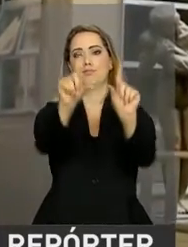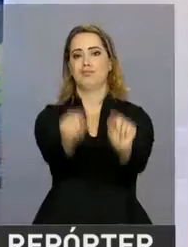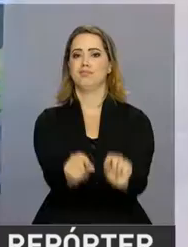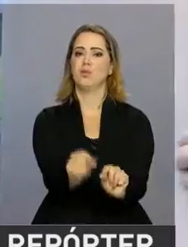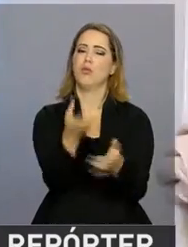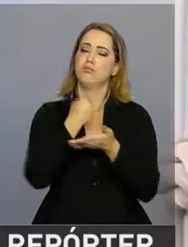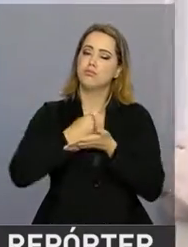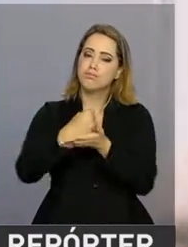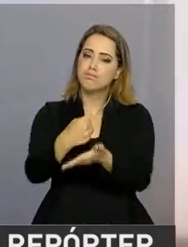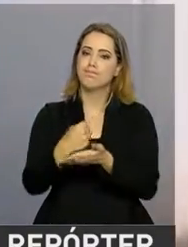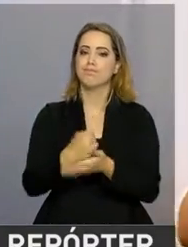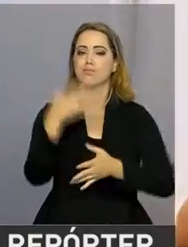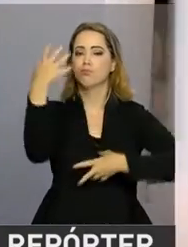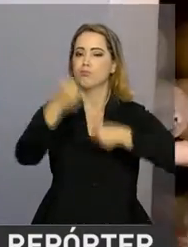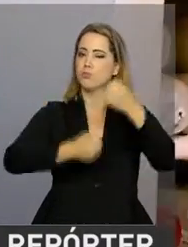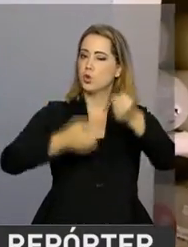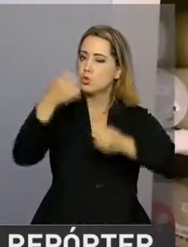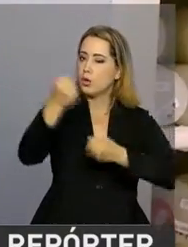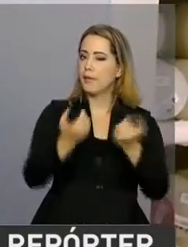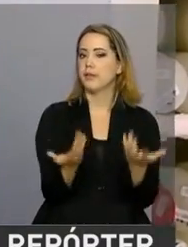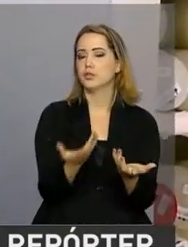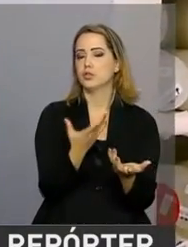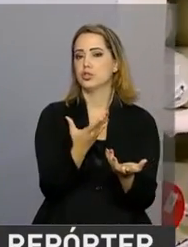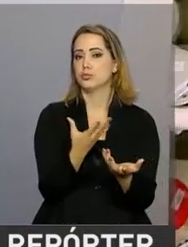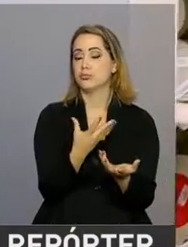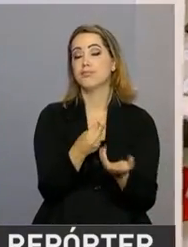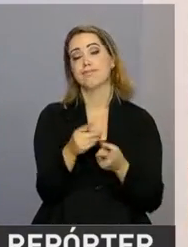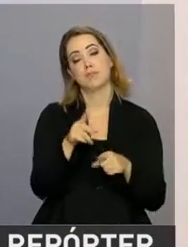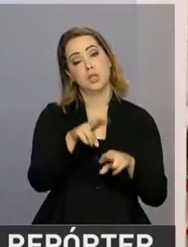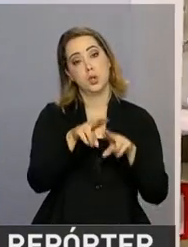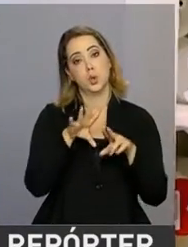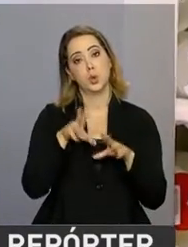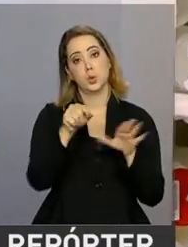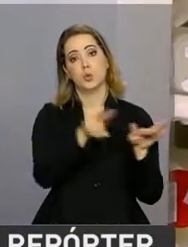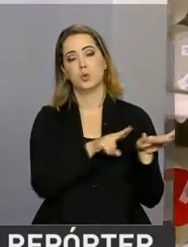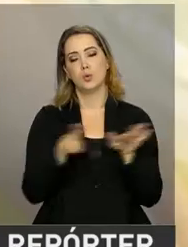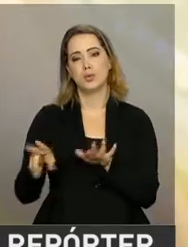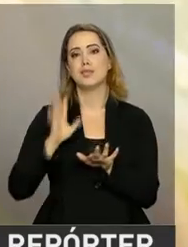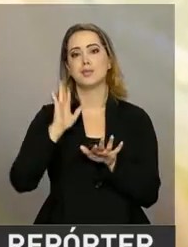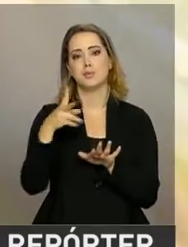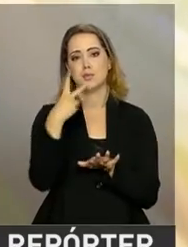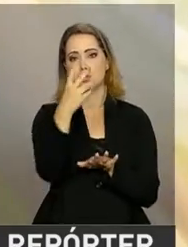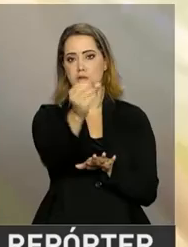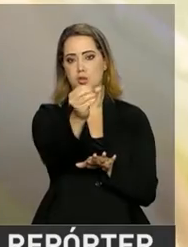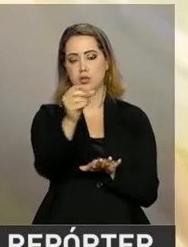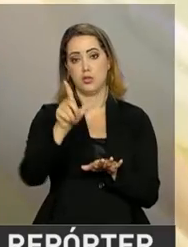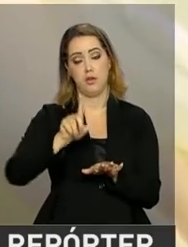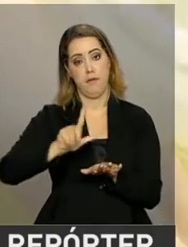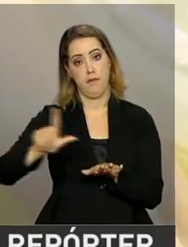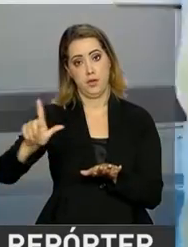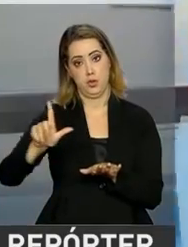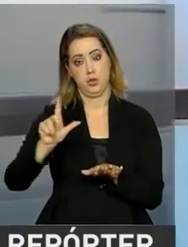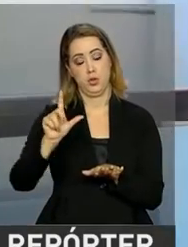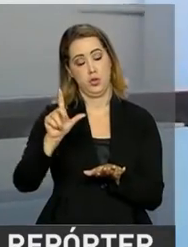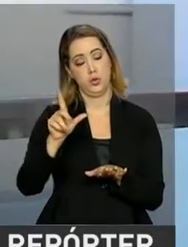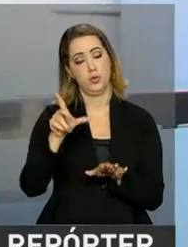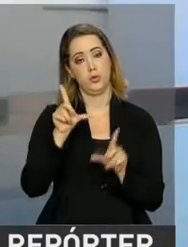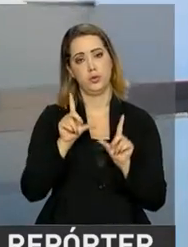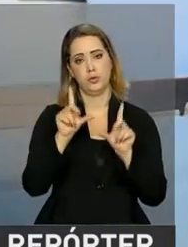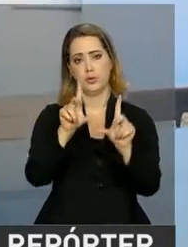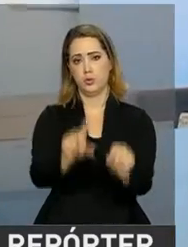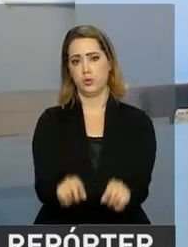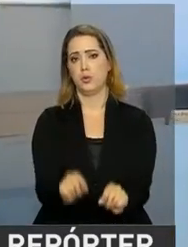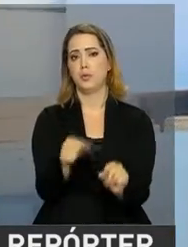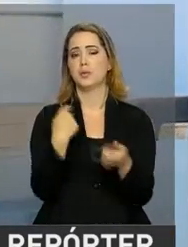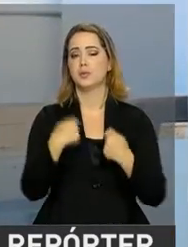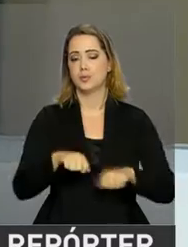de doações nos últimos dois meses por semana já são 20 litros de leite a menos do que o necessário para alimentar